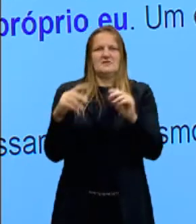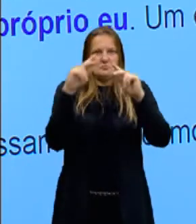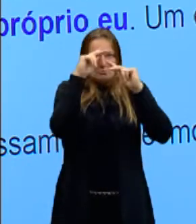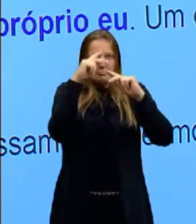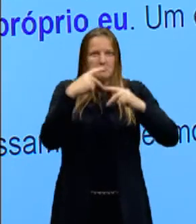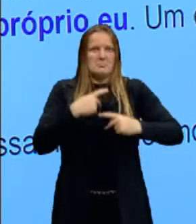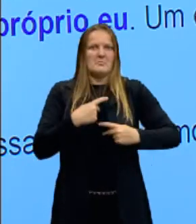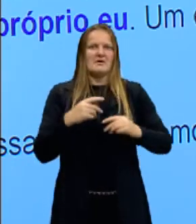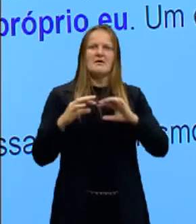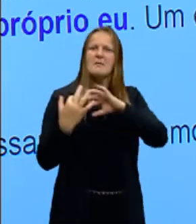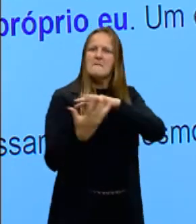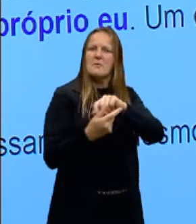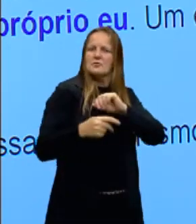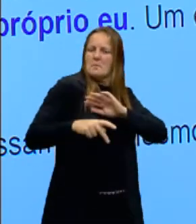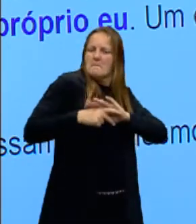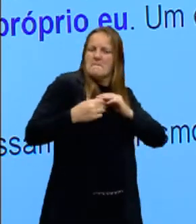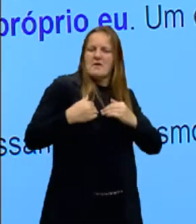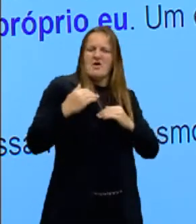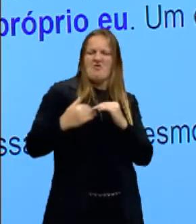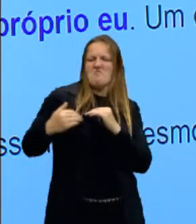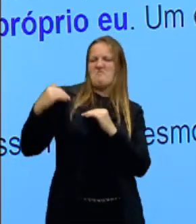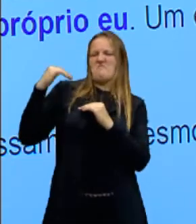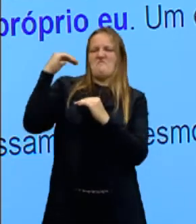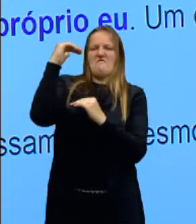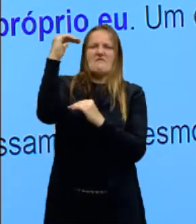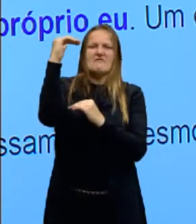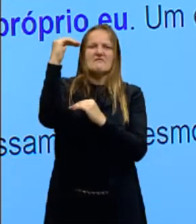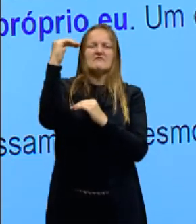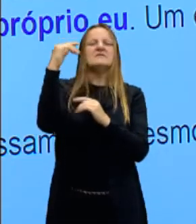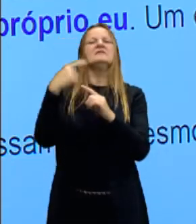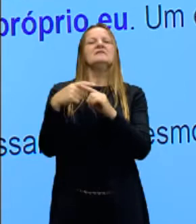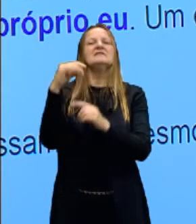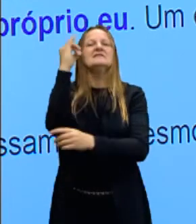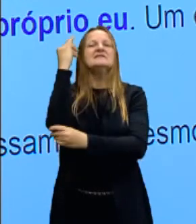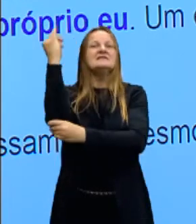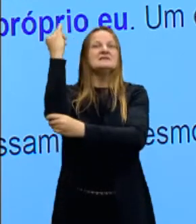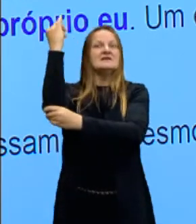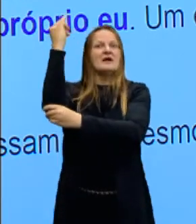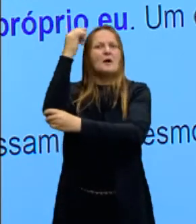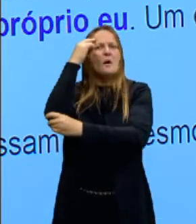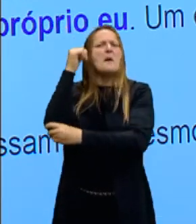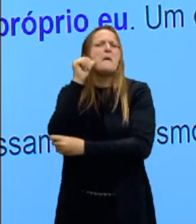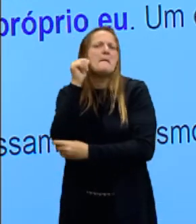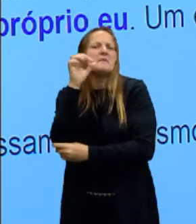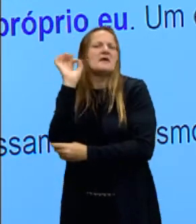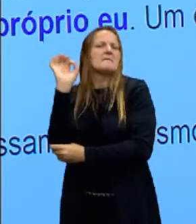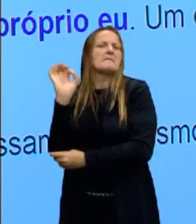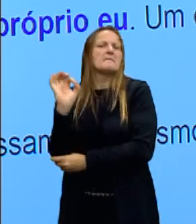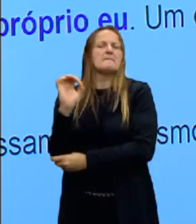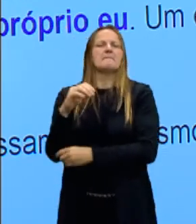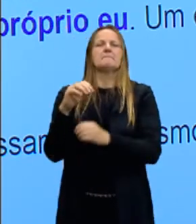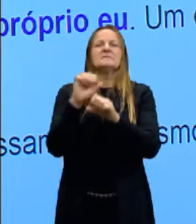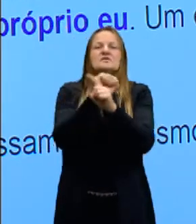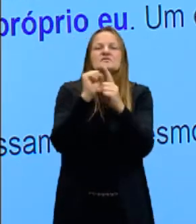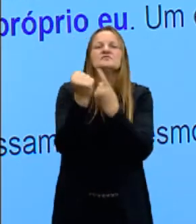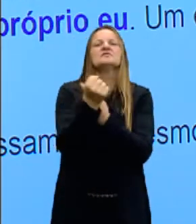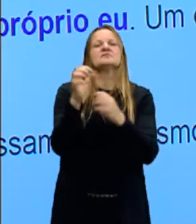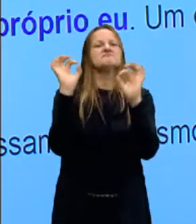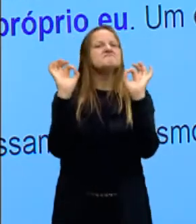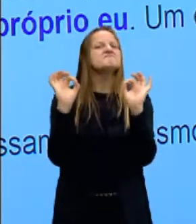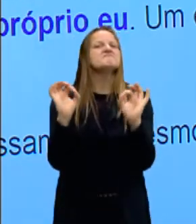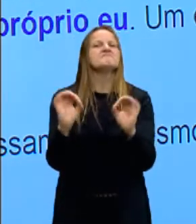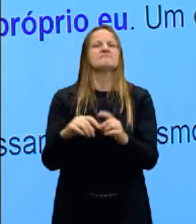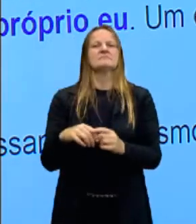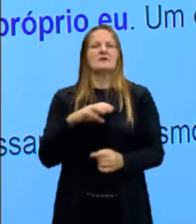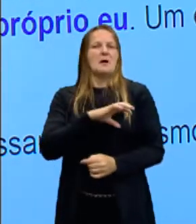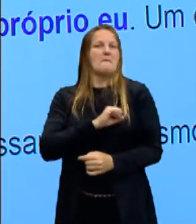mim eu vou ser mais do que esse mundo eu vou idealizar uma mulher perfeita ou idealizar uma sociedade perfeita e eu vou em de